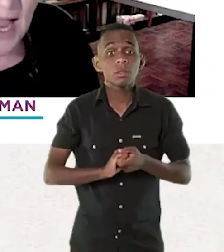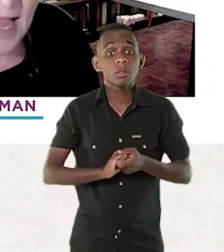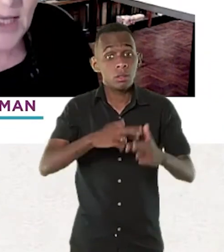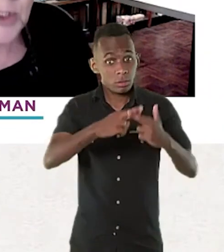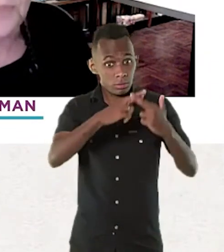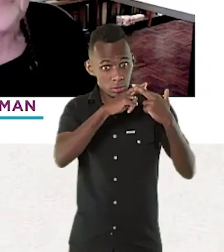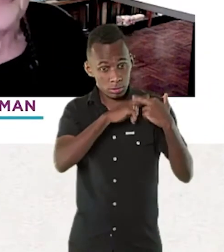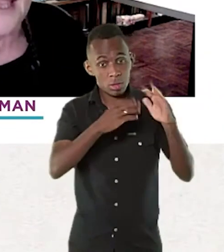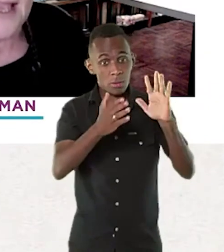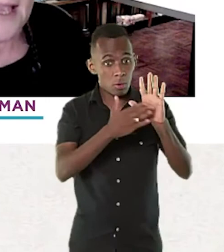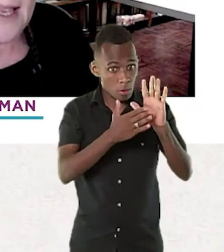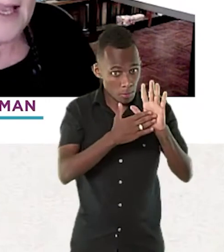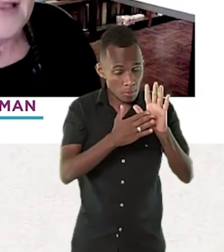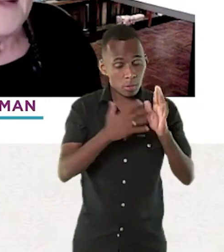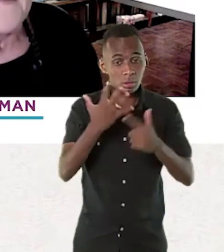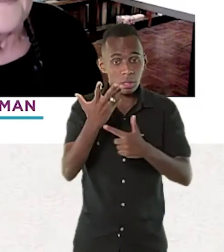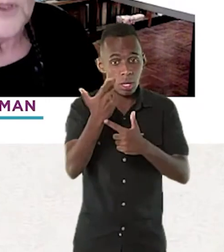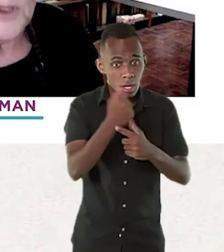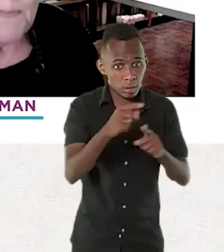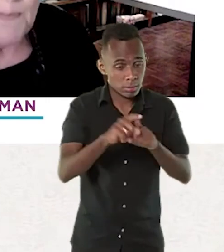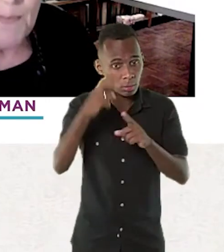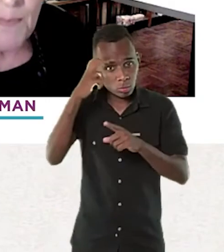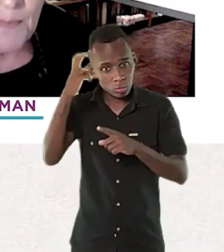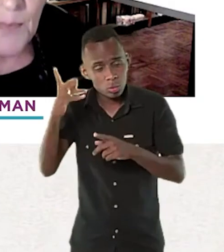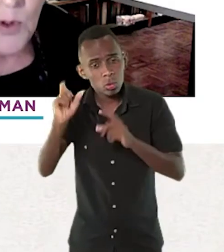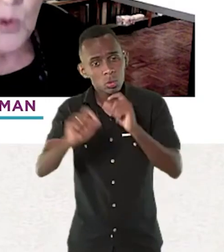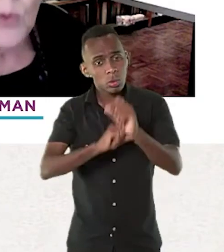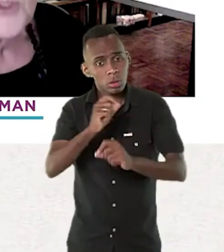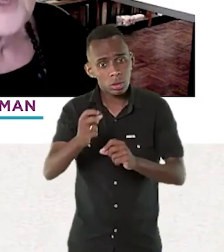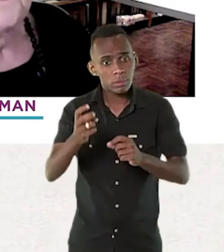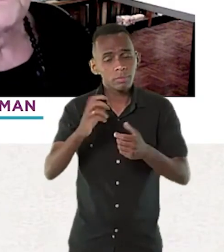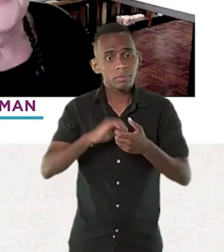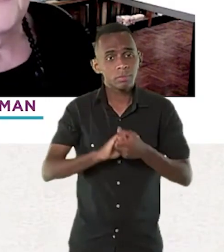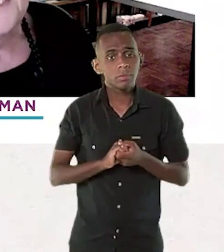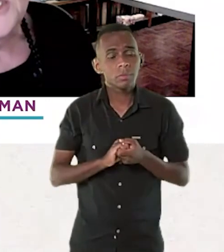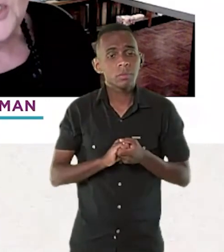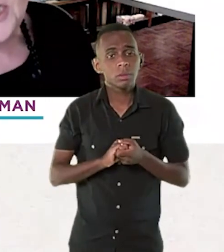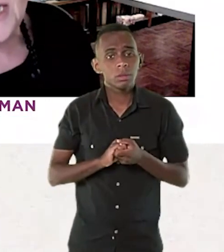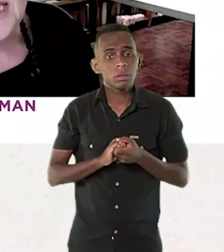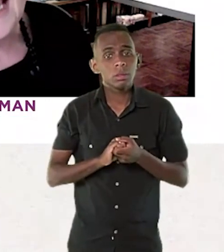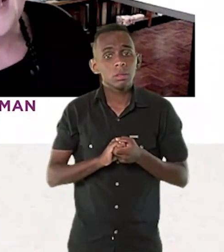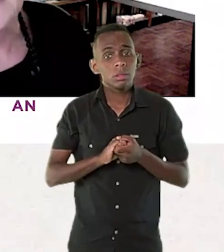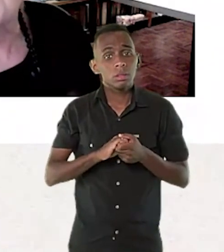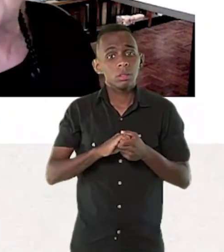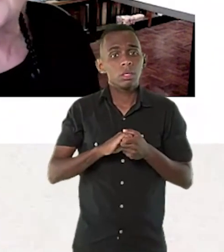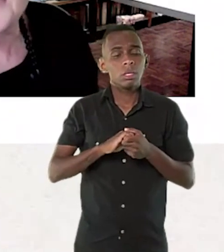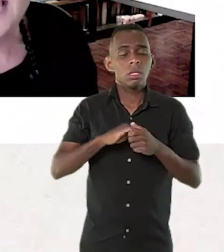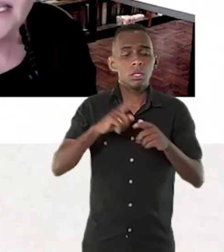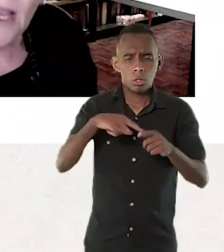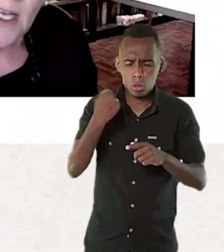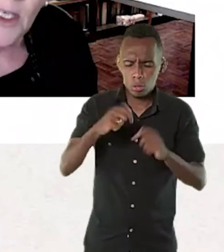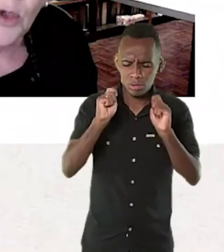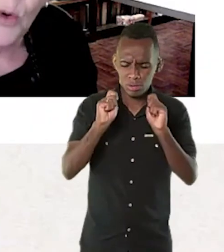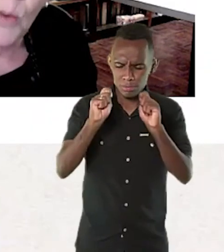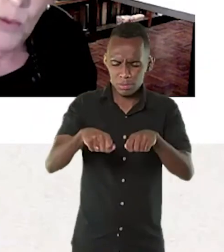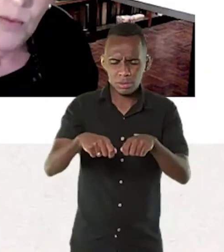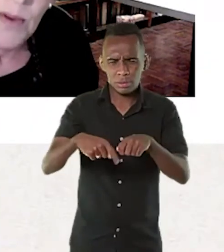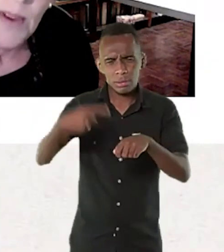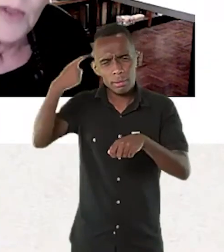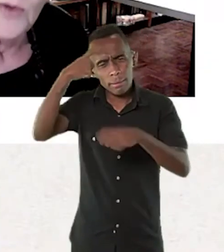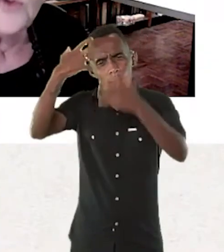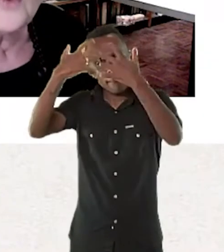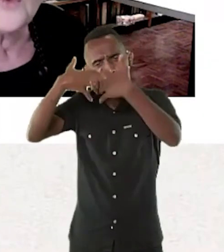da cultura e da arte é nos permitir a repensar a ideia